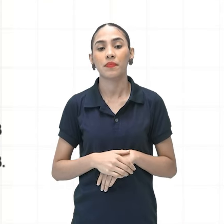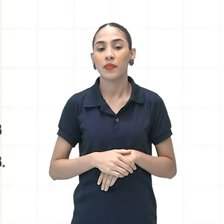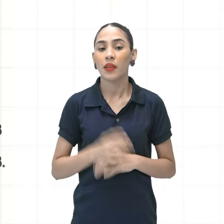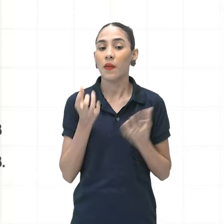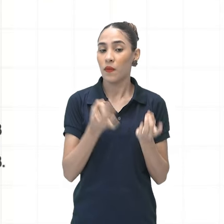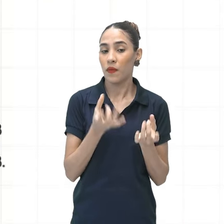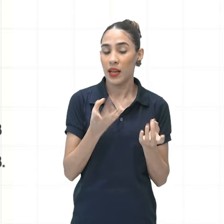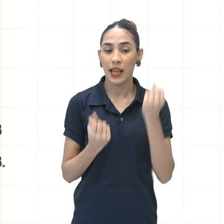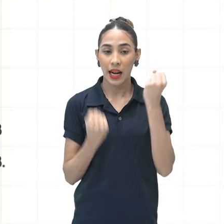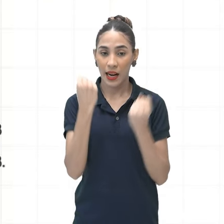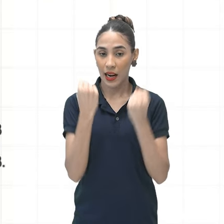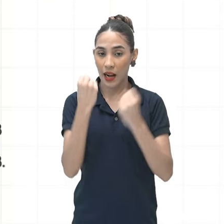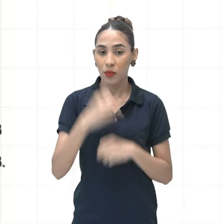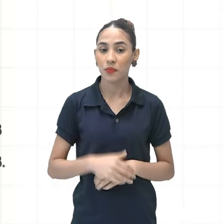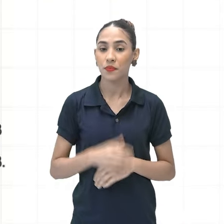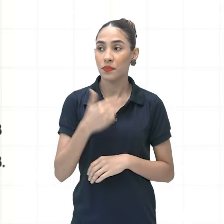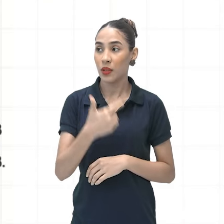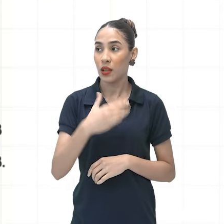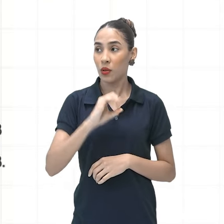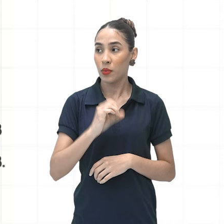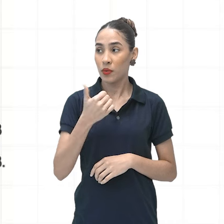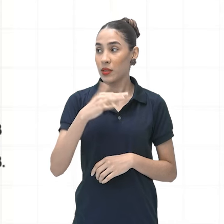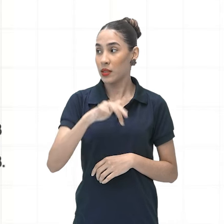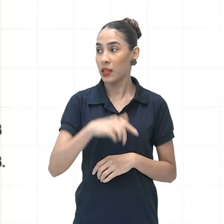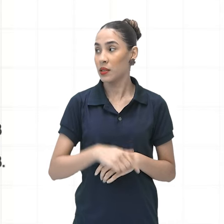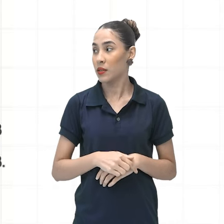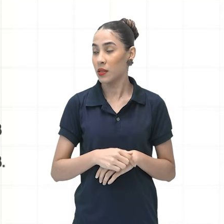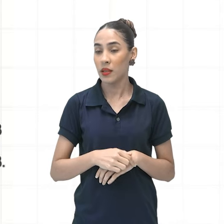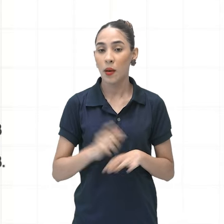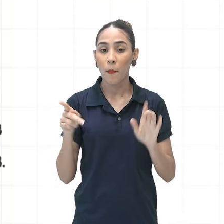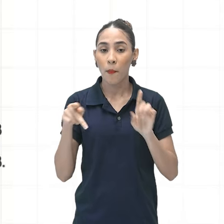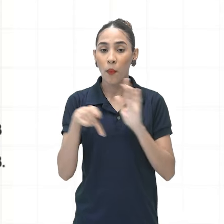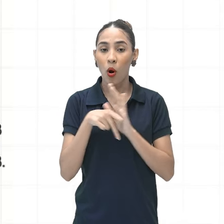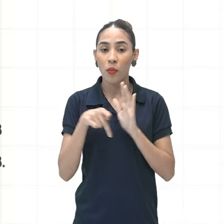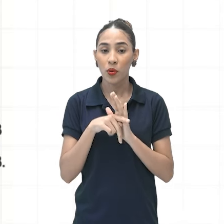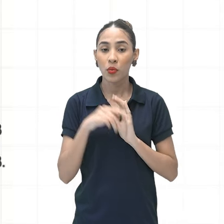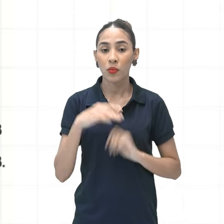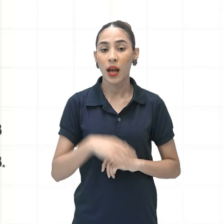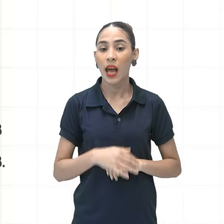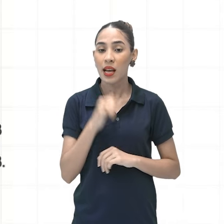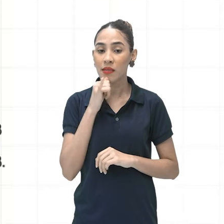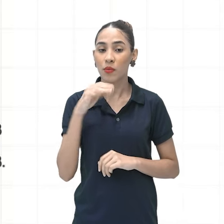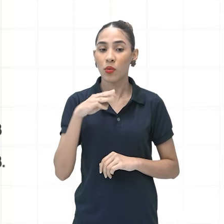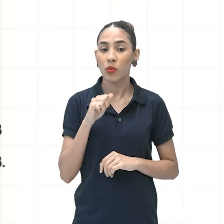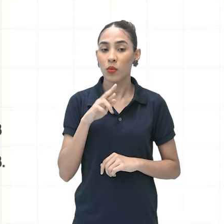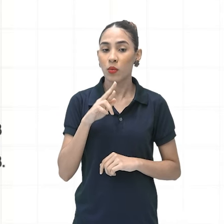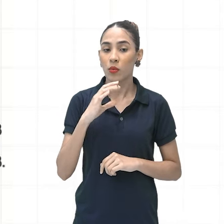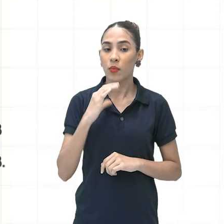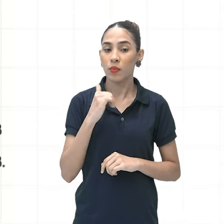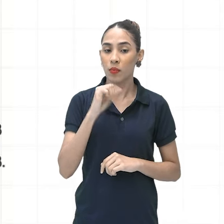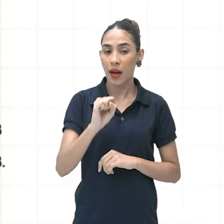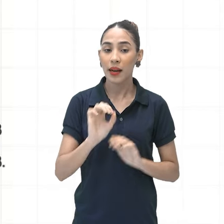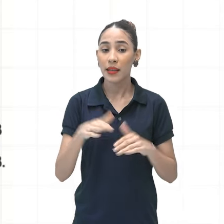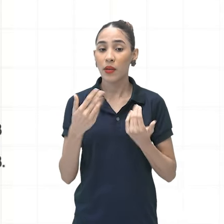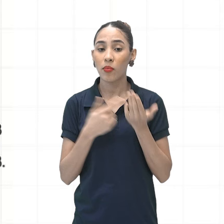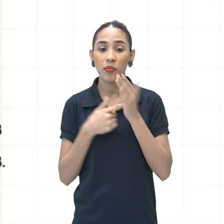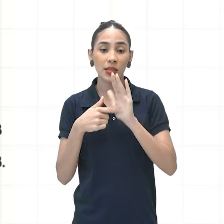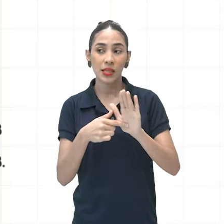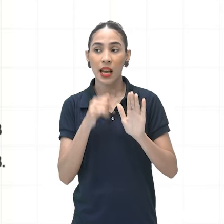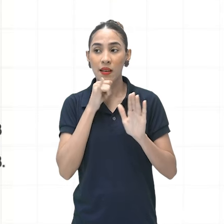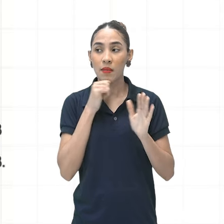de carros em 2017 por marcas. Então, esse gráfico ele está mostrando a